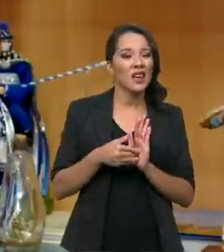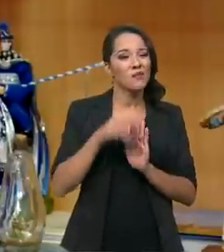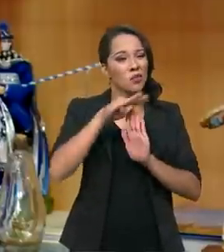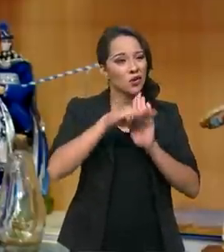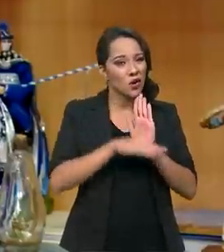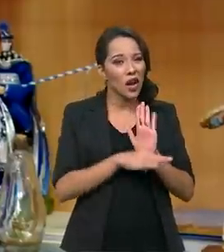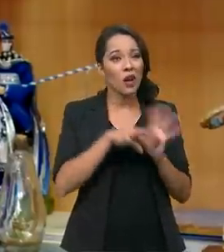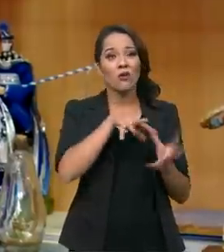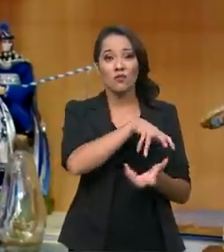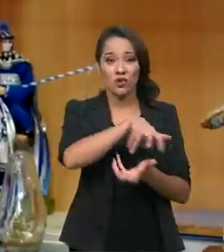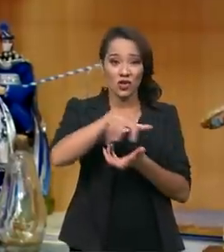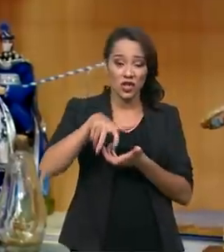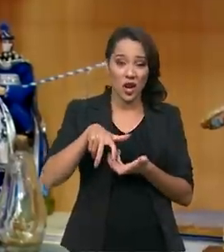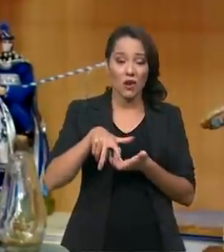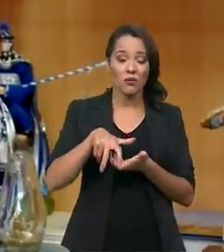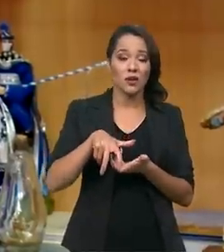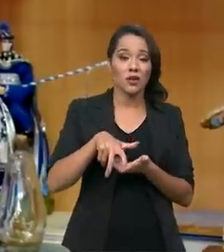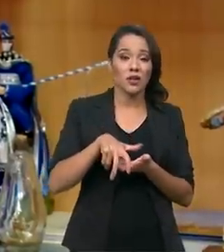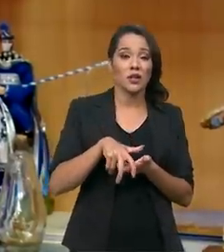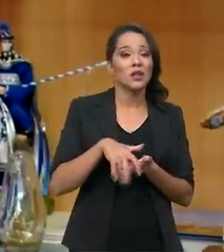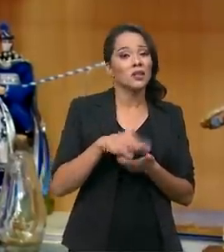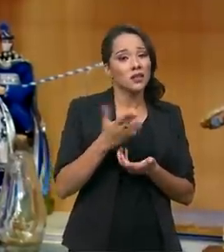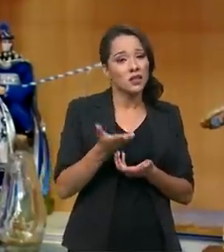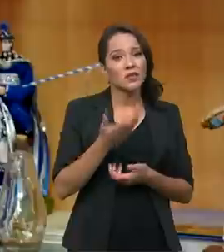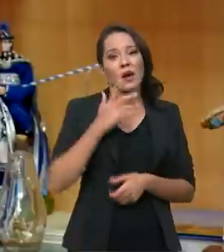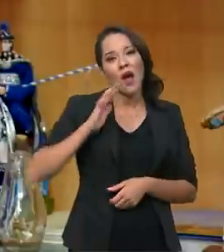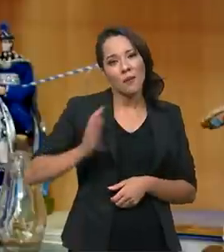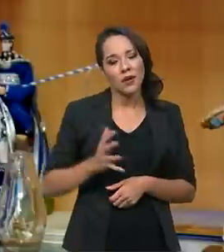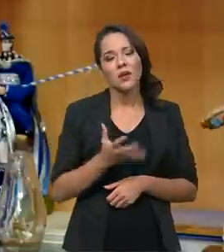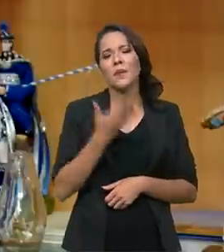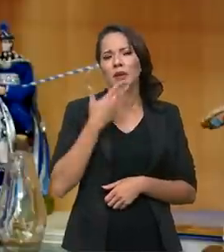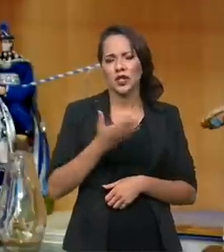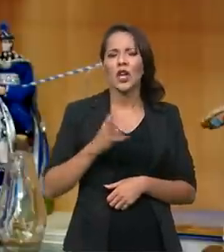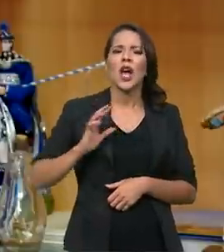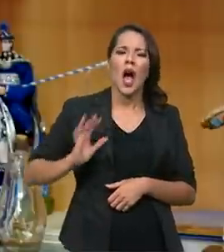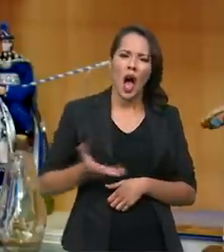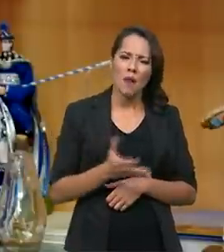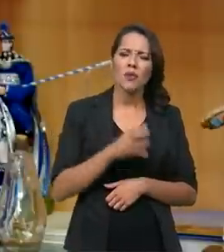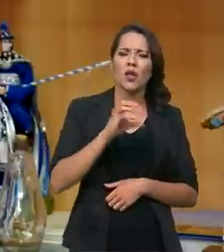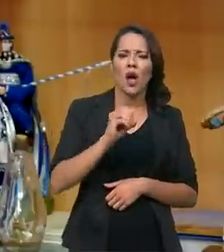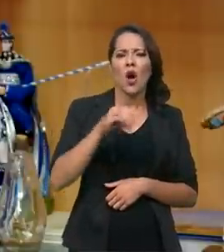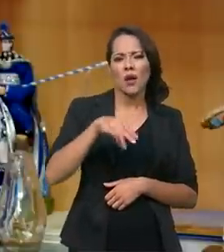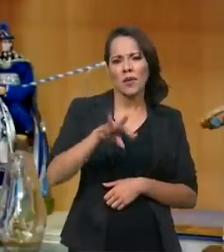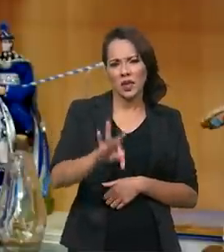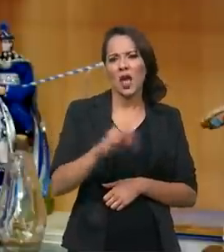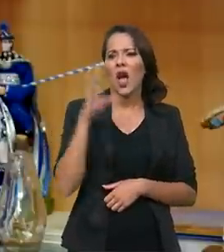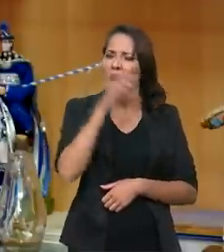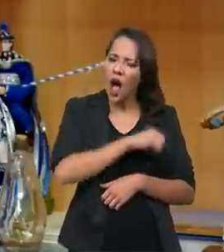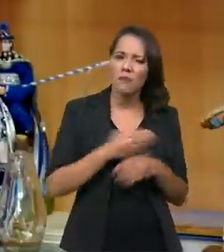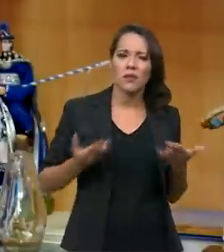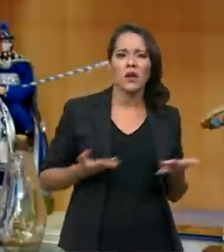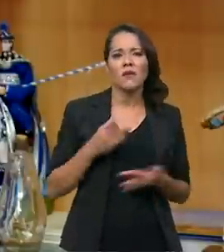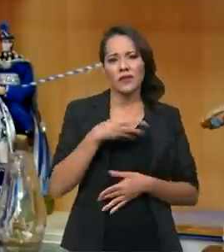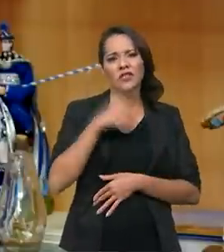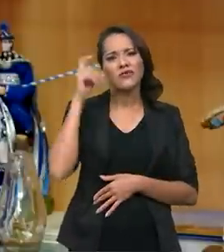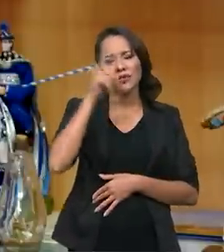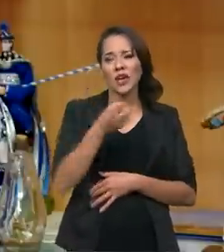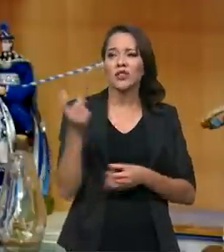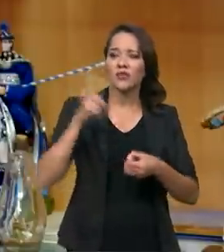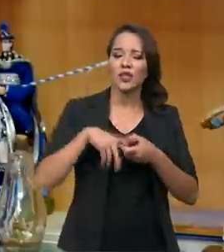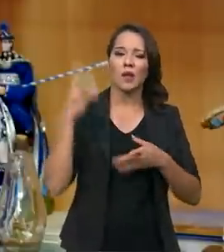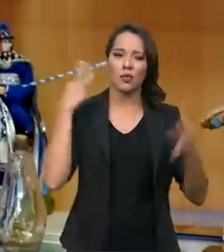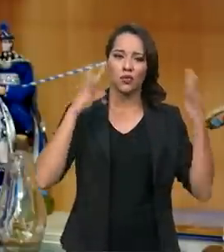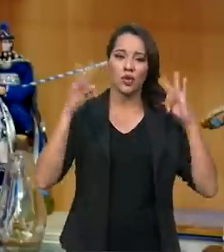os protocolos mundiais entendeu depois eu pedi celeridade não M ter que se resolva isso a gente vai ter uma dificuldade do